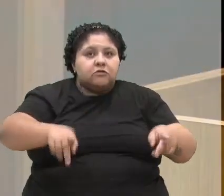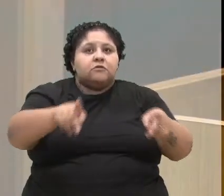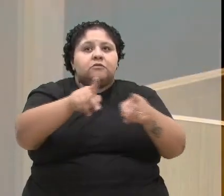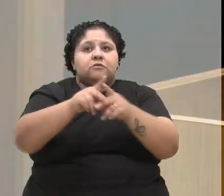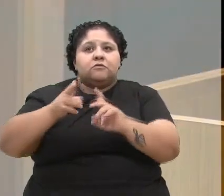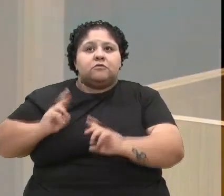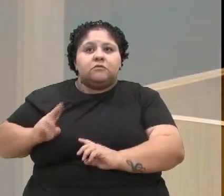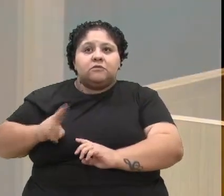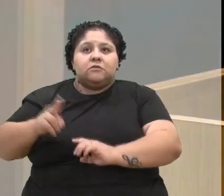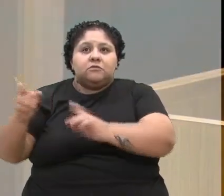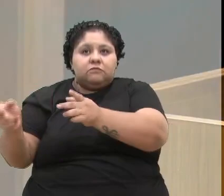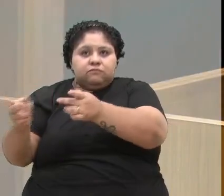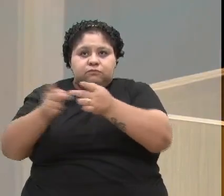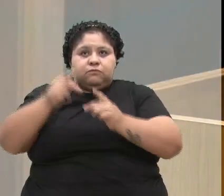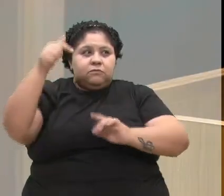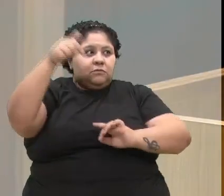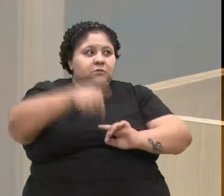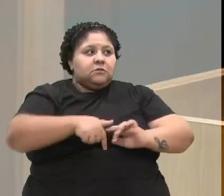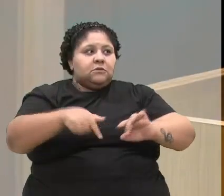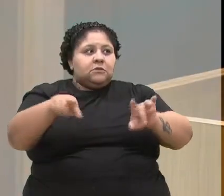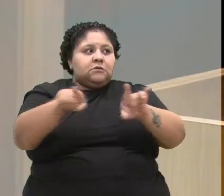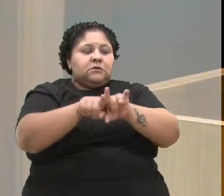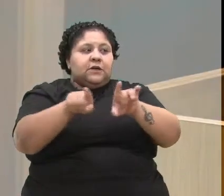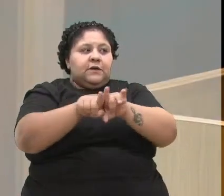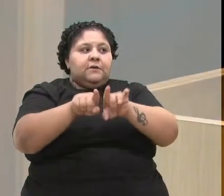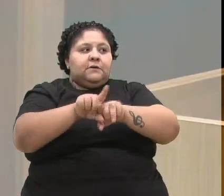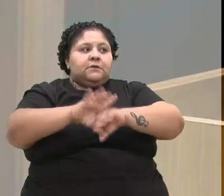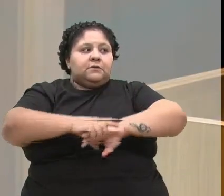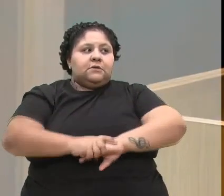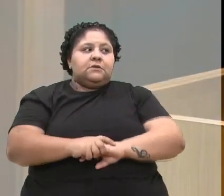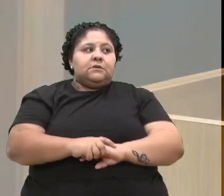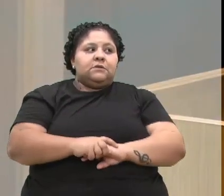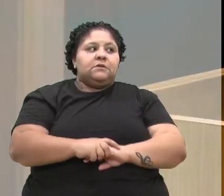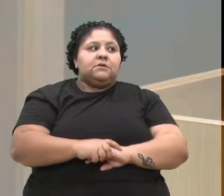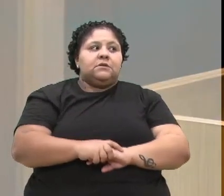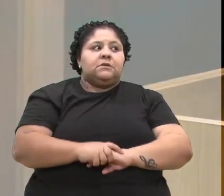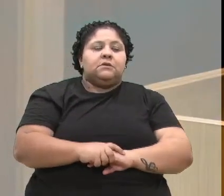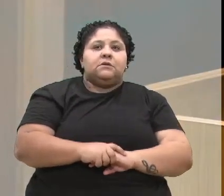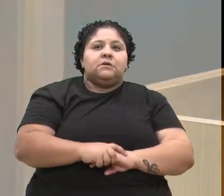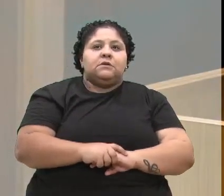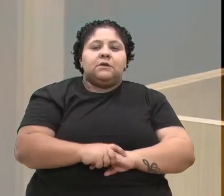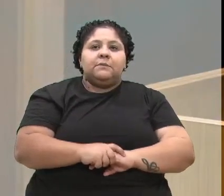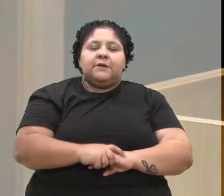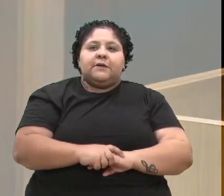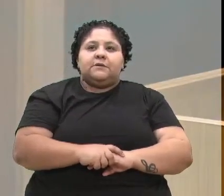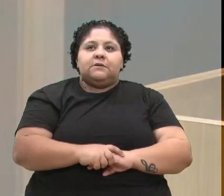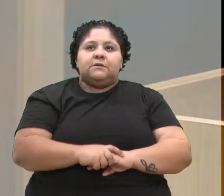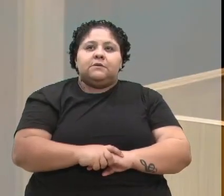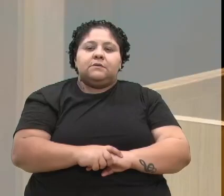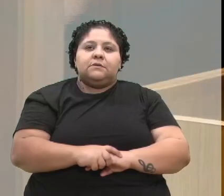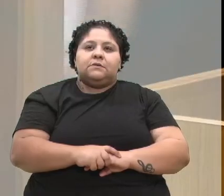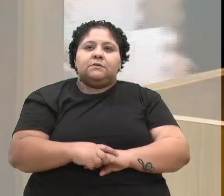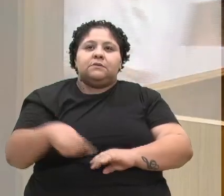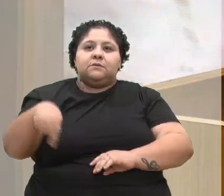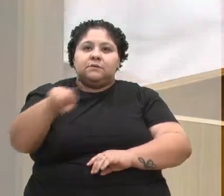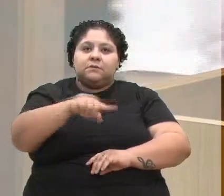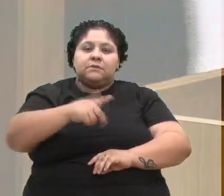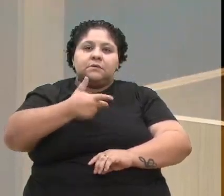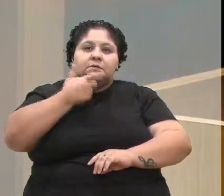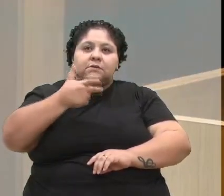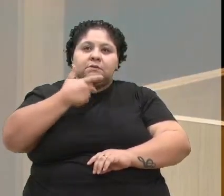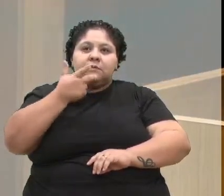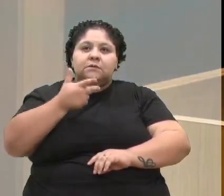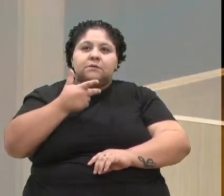sempre bem-vindo e não importa de onde vem. Então, queria parabenizá-los quanto a isso. Mas a minha fala hoje, ela